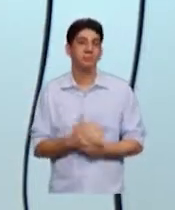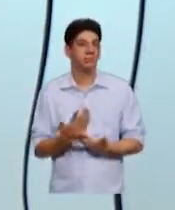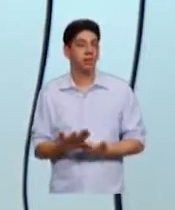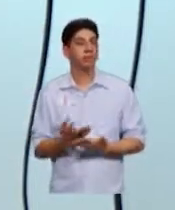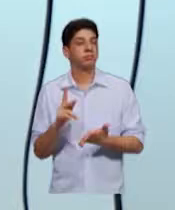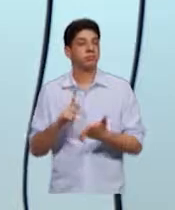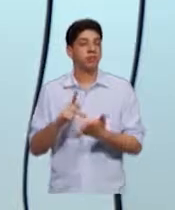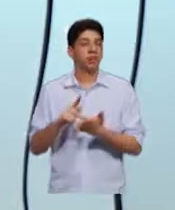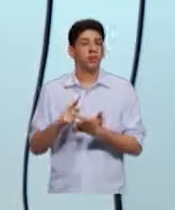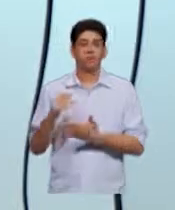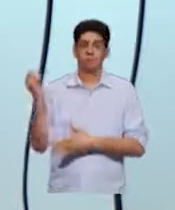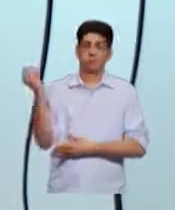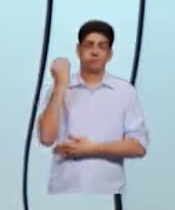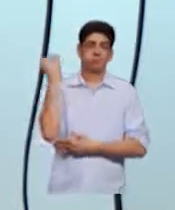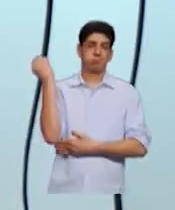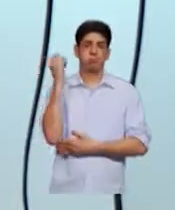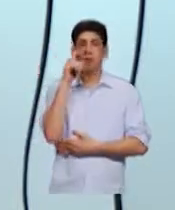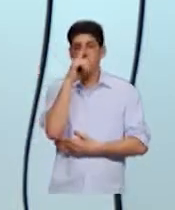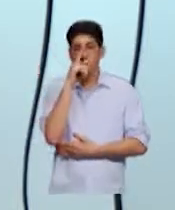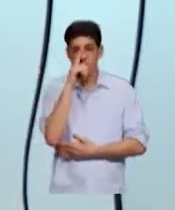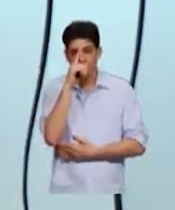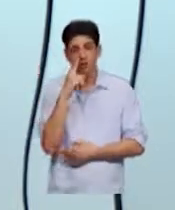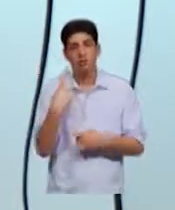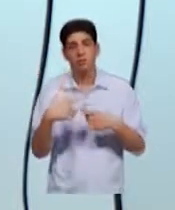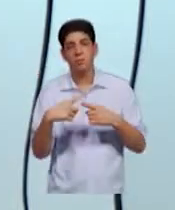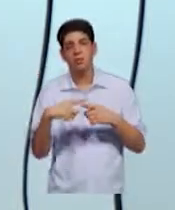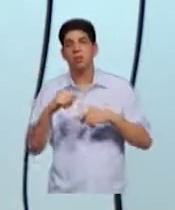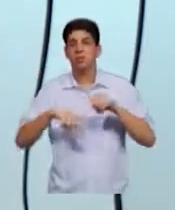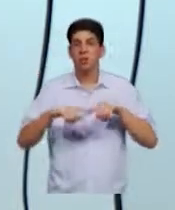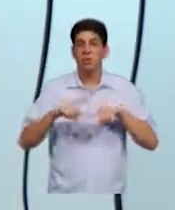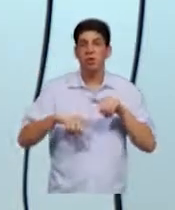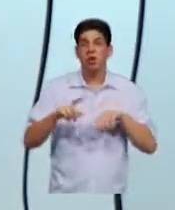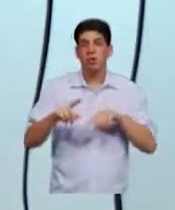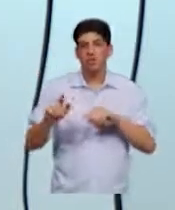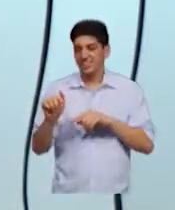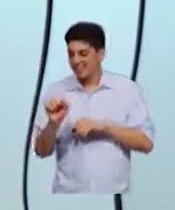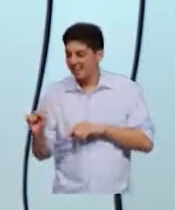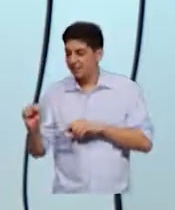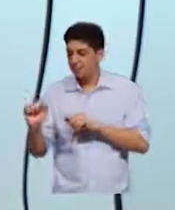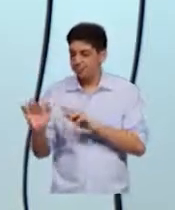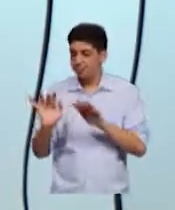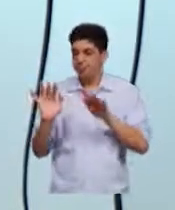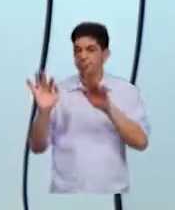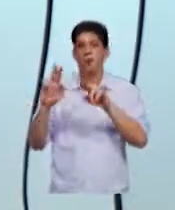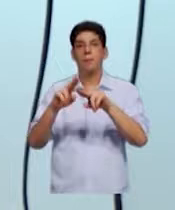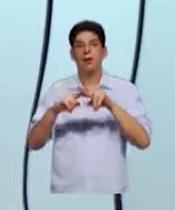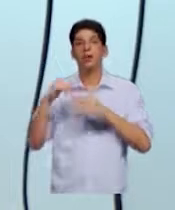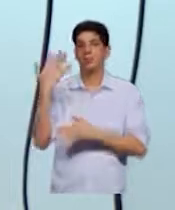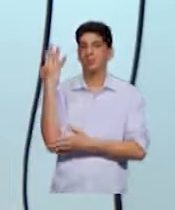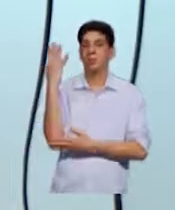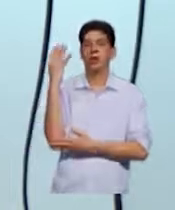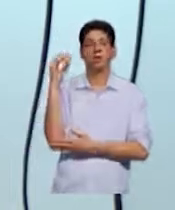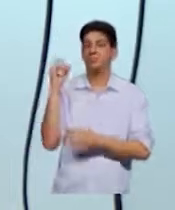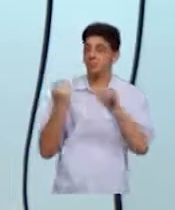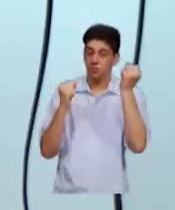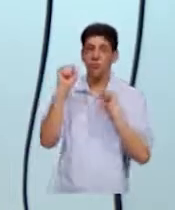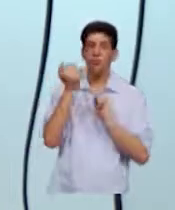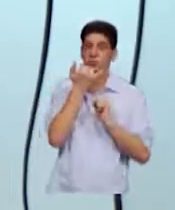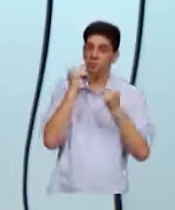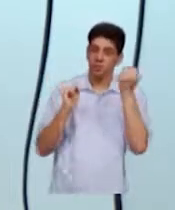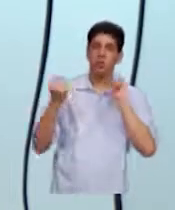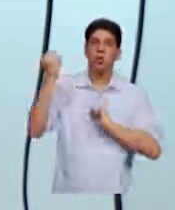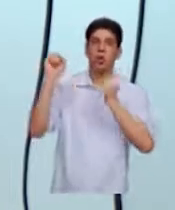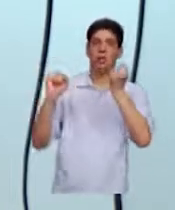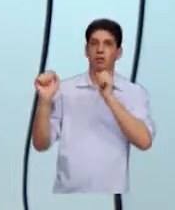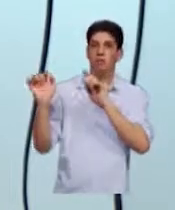grave porque esses produtos eles são lançados no ar através das próprias indústrias. Então,